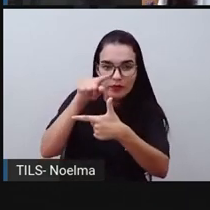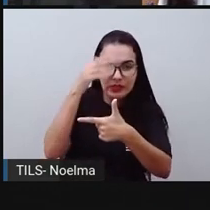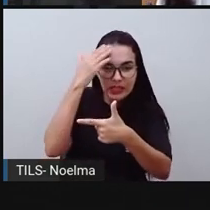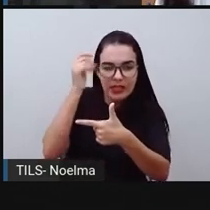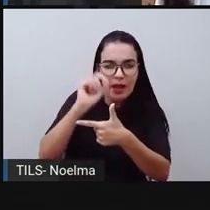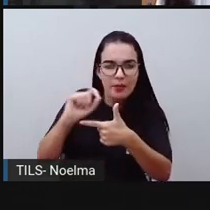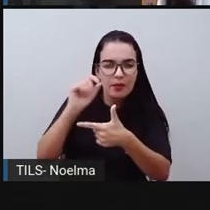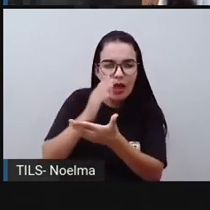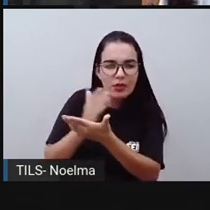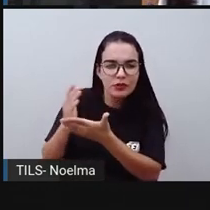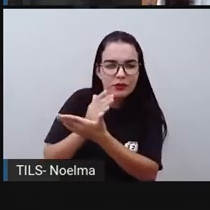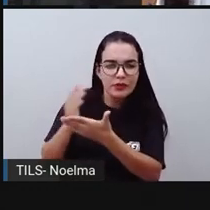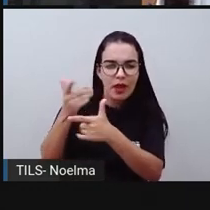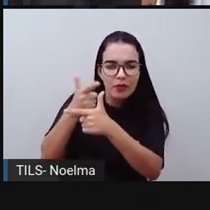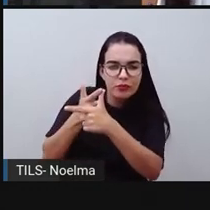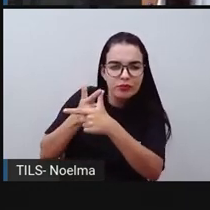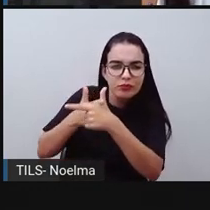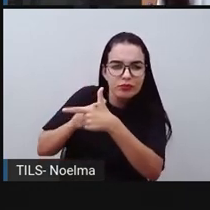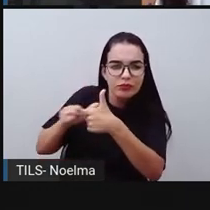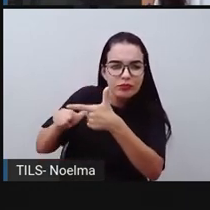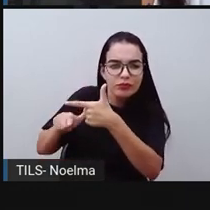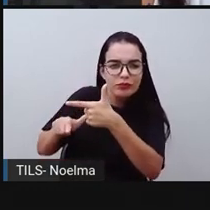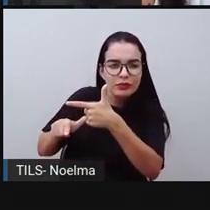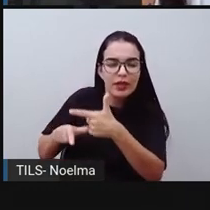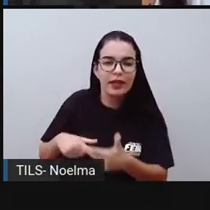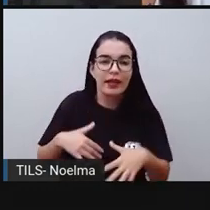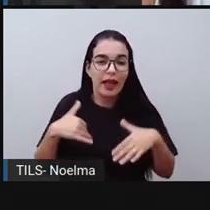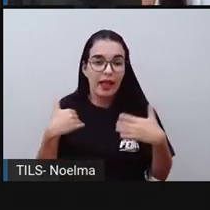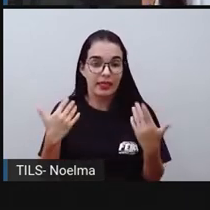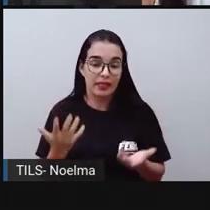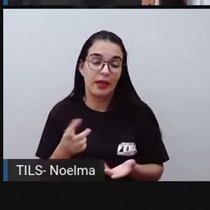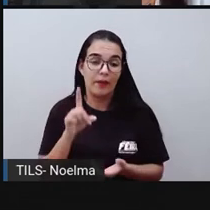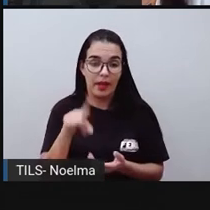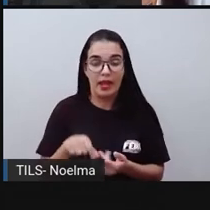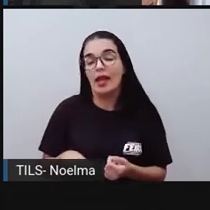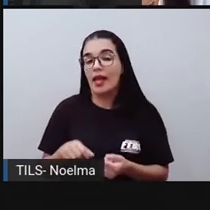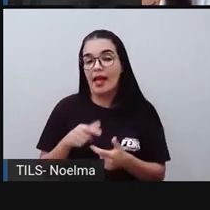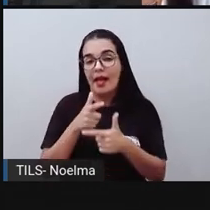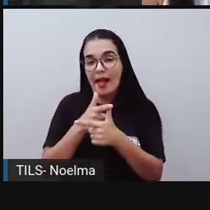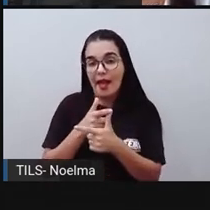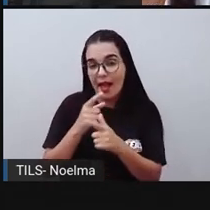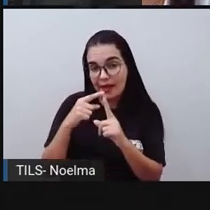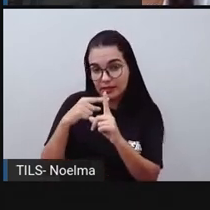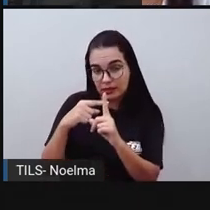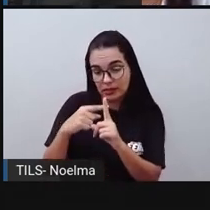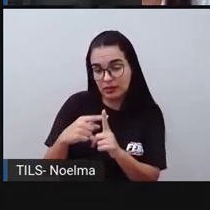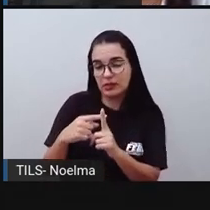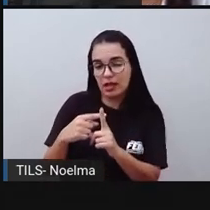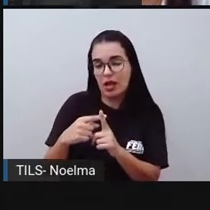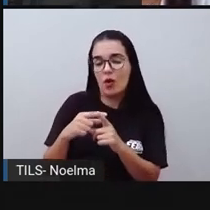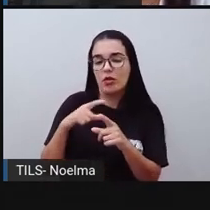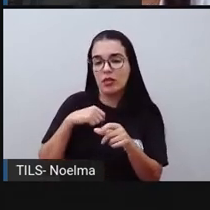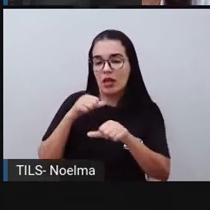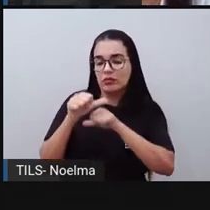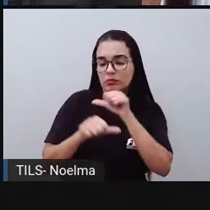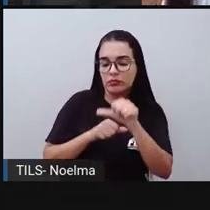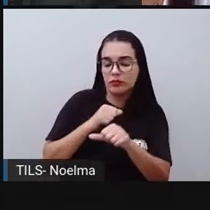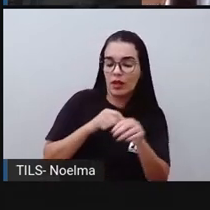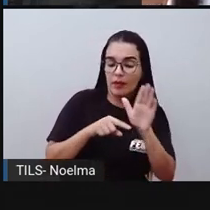divisão? Olha só, assim como a adição, né, possui sua operação inversa, que é a subtração,